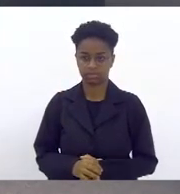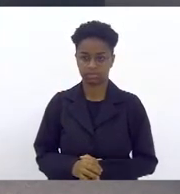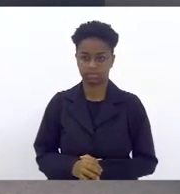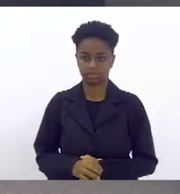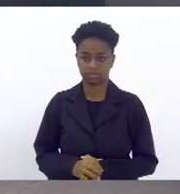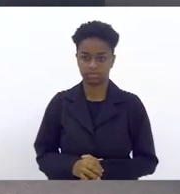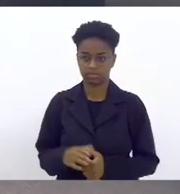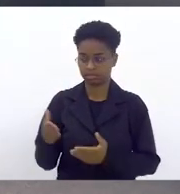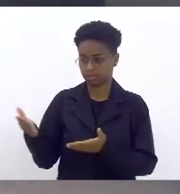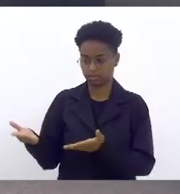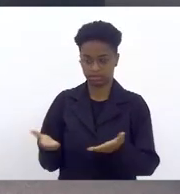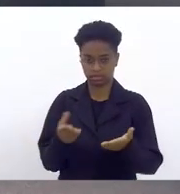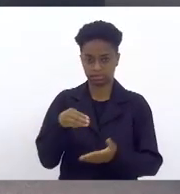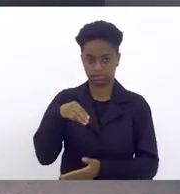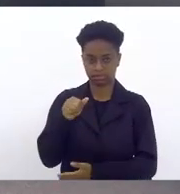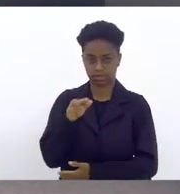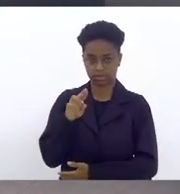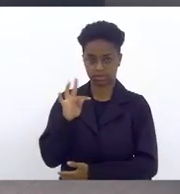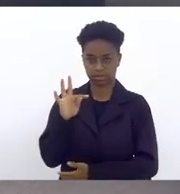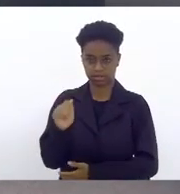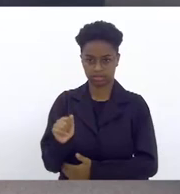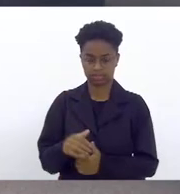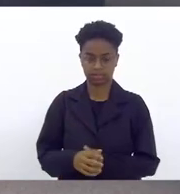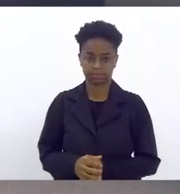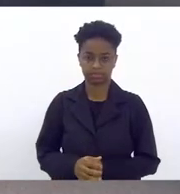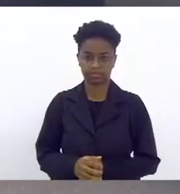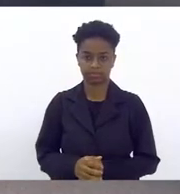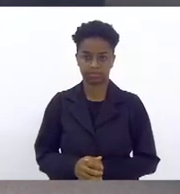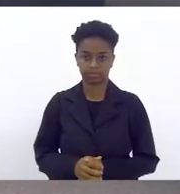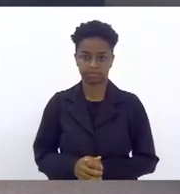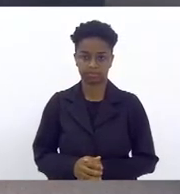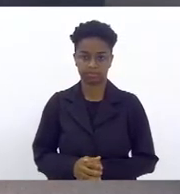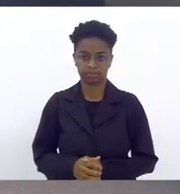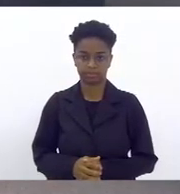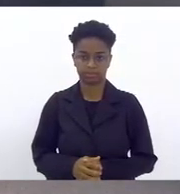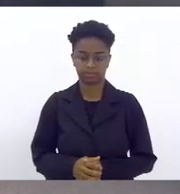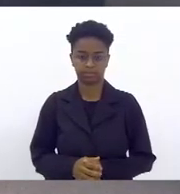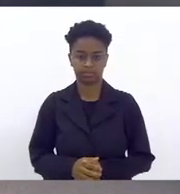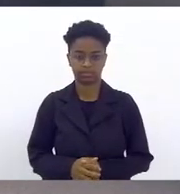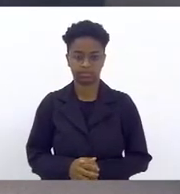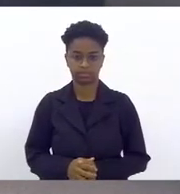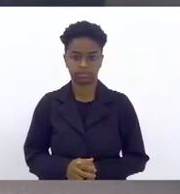com a palavra deputada Marta por gentileza que aí eu já vou anotar